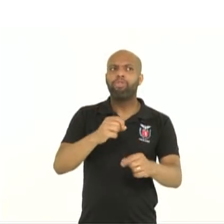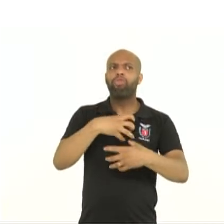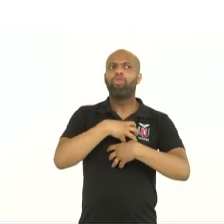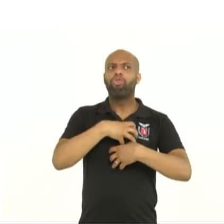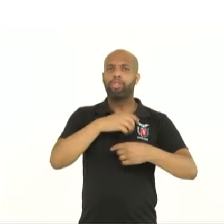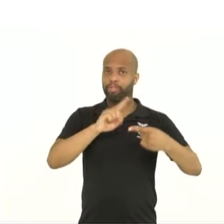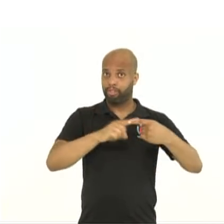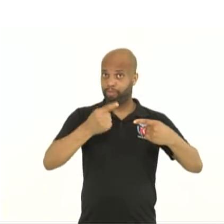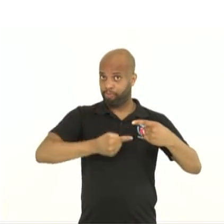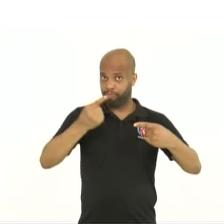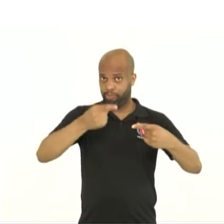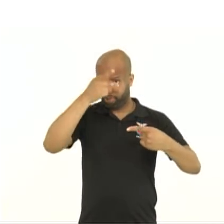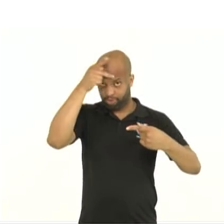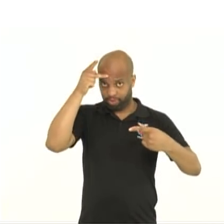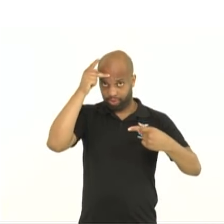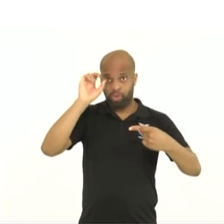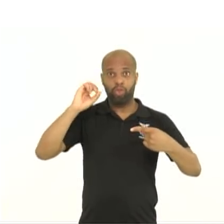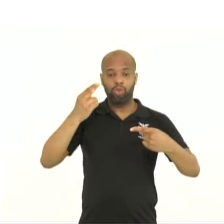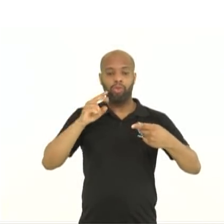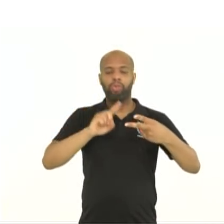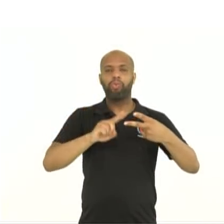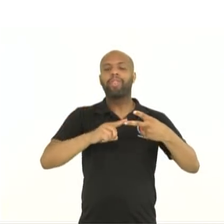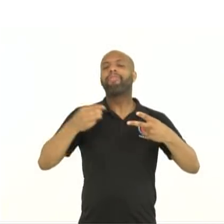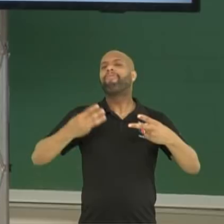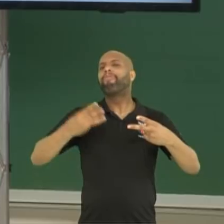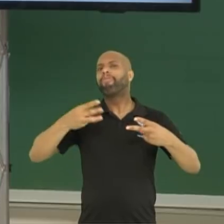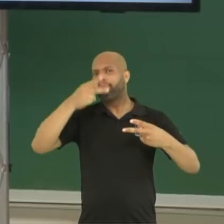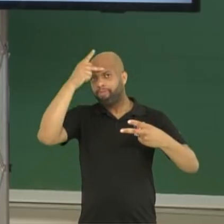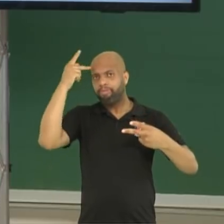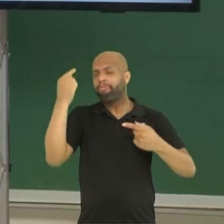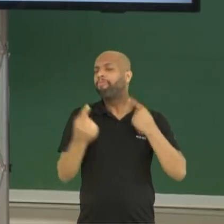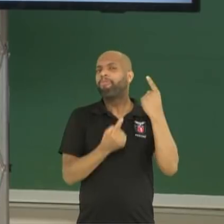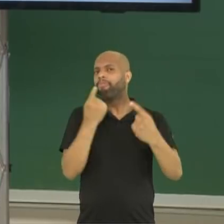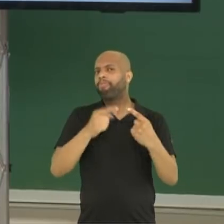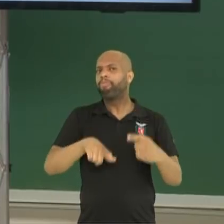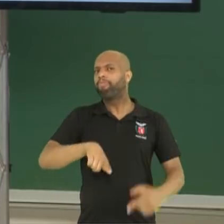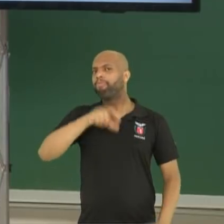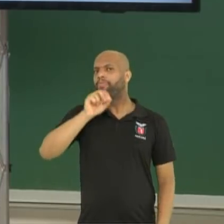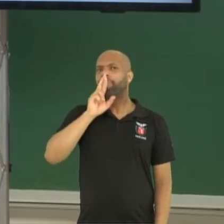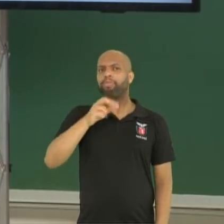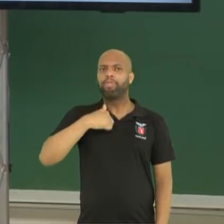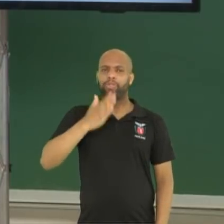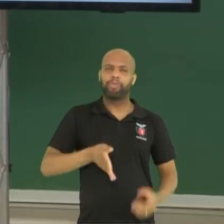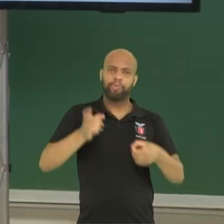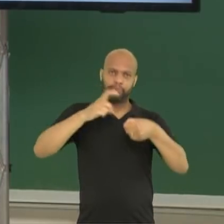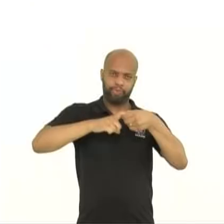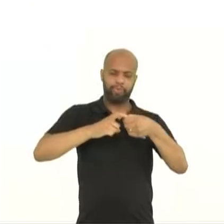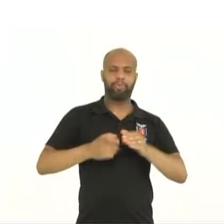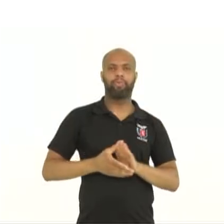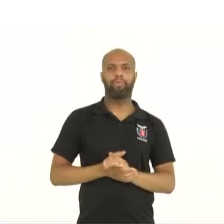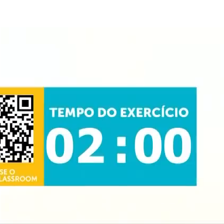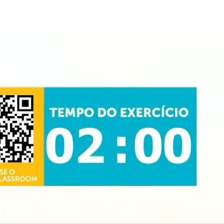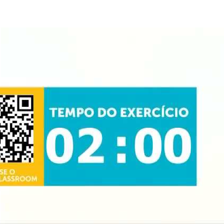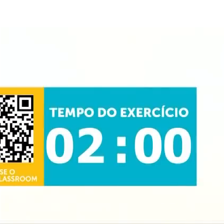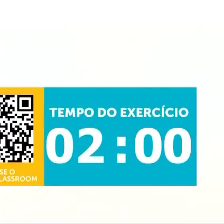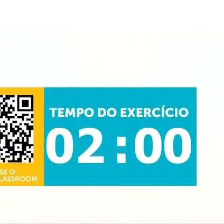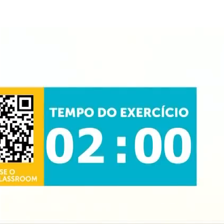em primeira pessoa ou em terceira pessoa? Verifique e já retornamos.